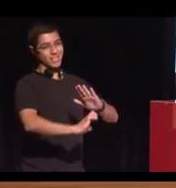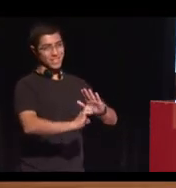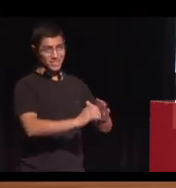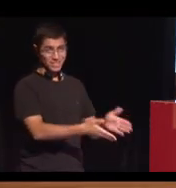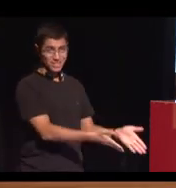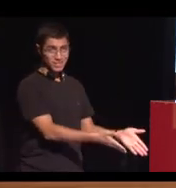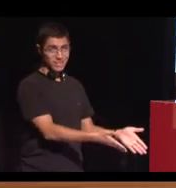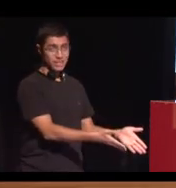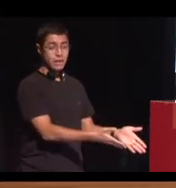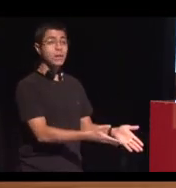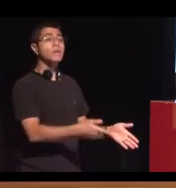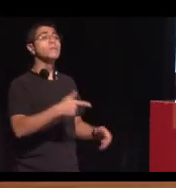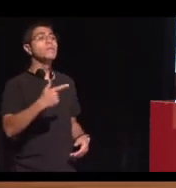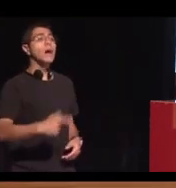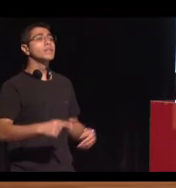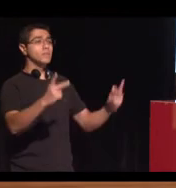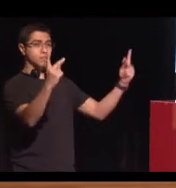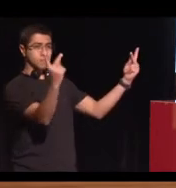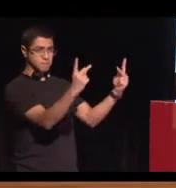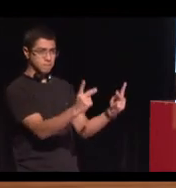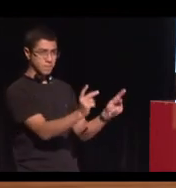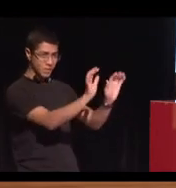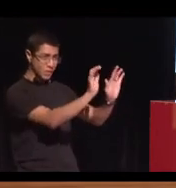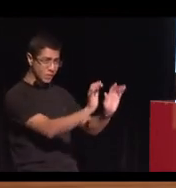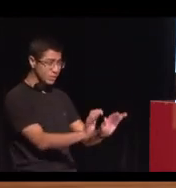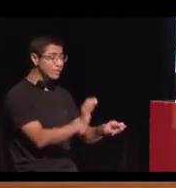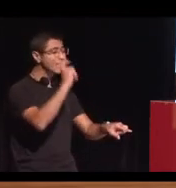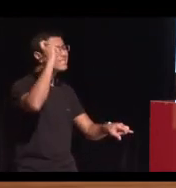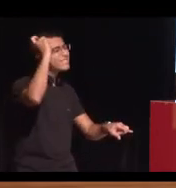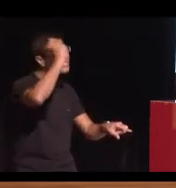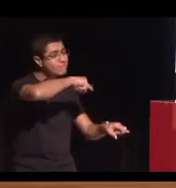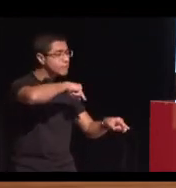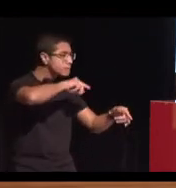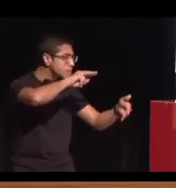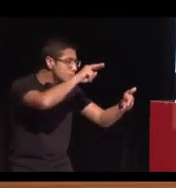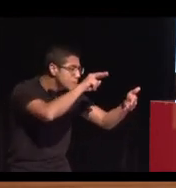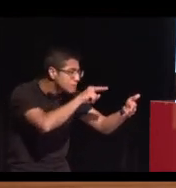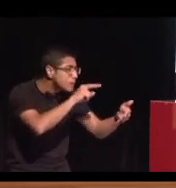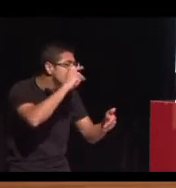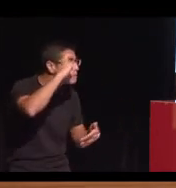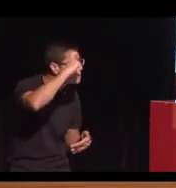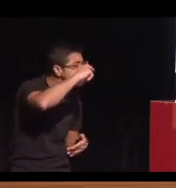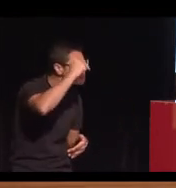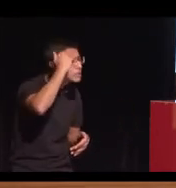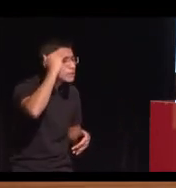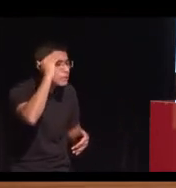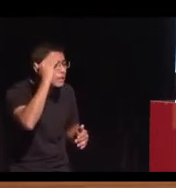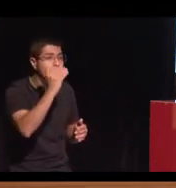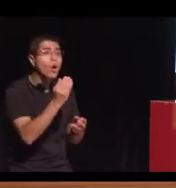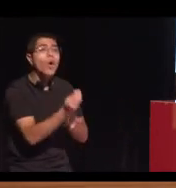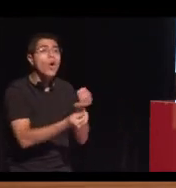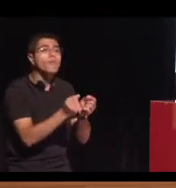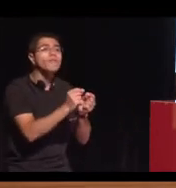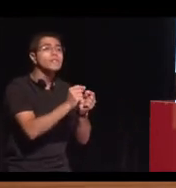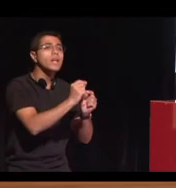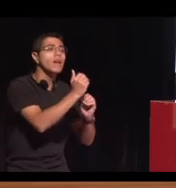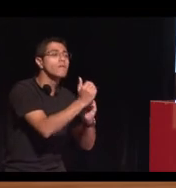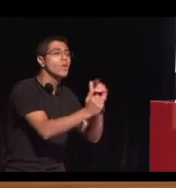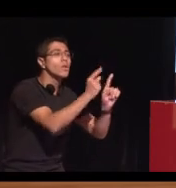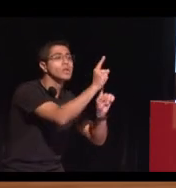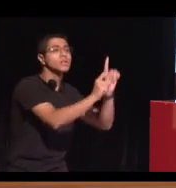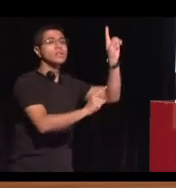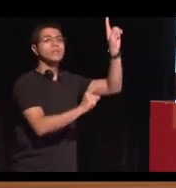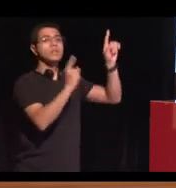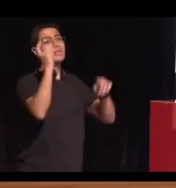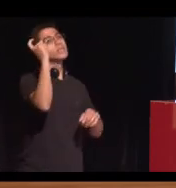código, difícil de entender, difícil de evoluir e também difícil de desacoplar. Para a gente encontrar o ponto exato onde a gente